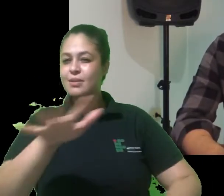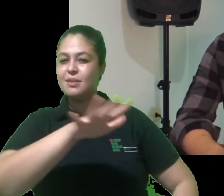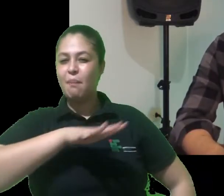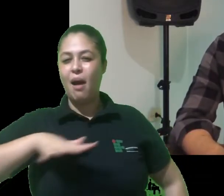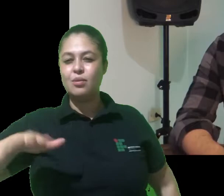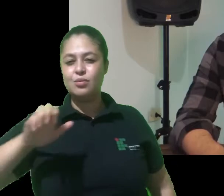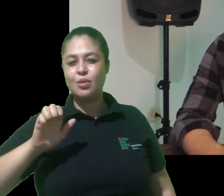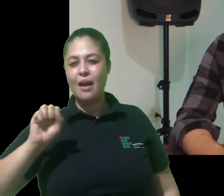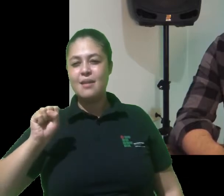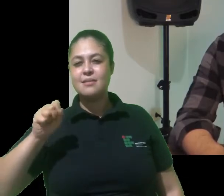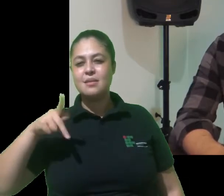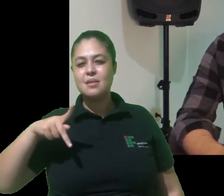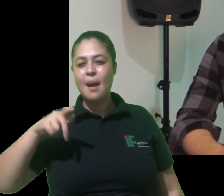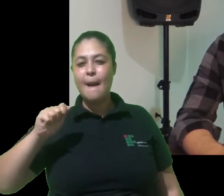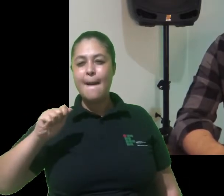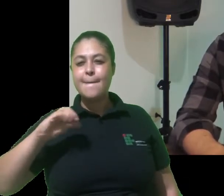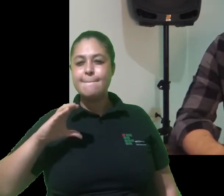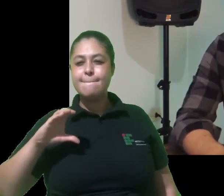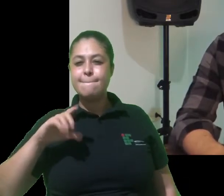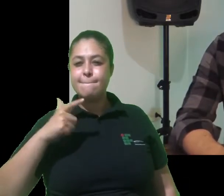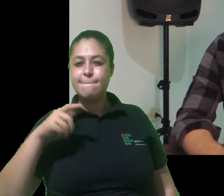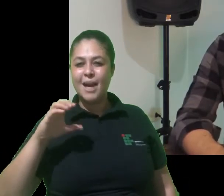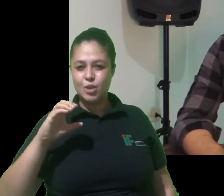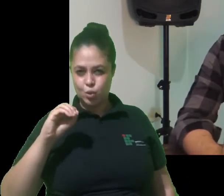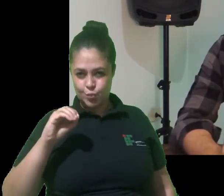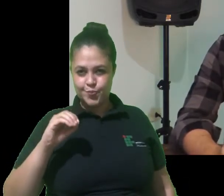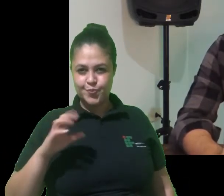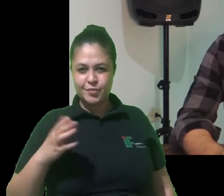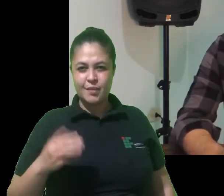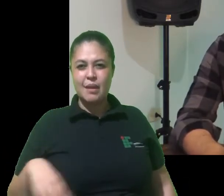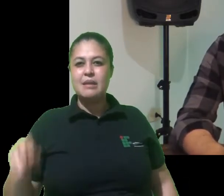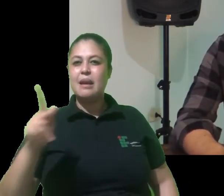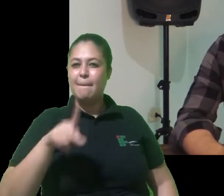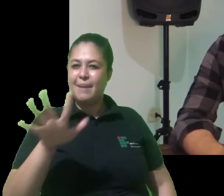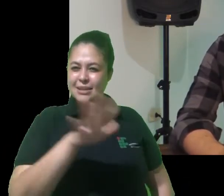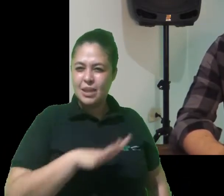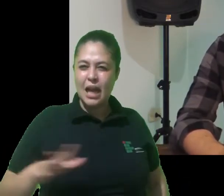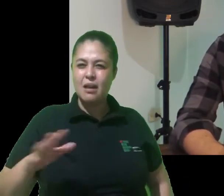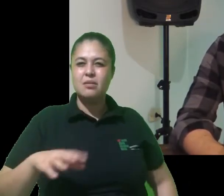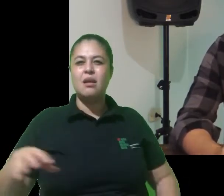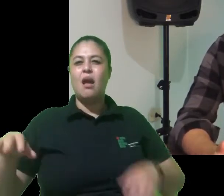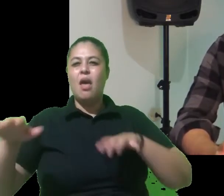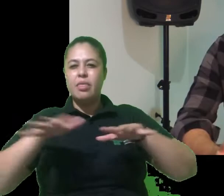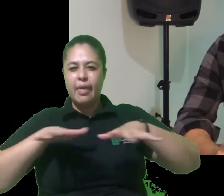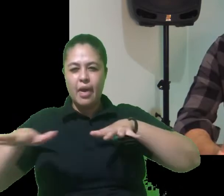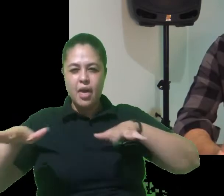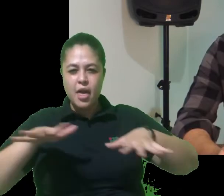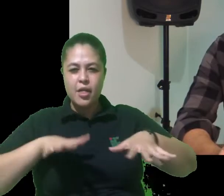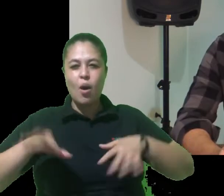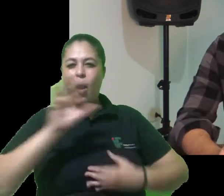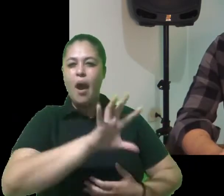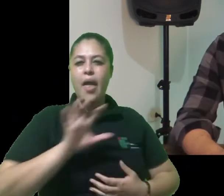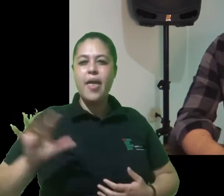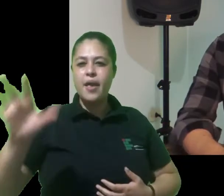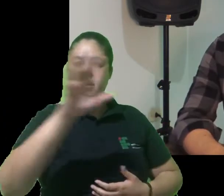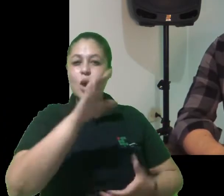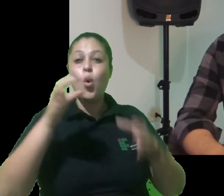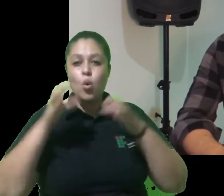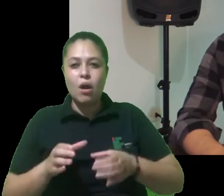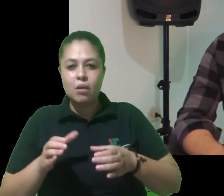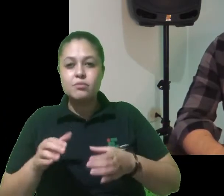dimensões expressas pela paisagem, pelo território, pela região, pelo lugar.